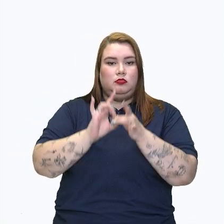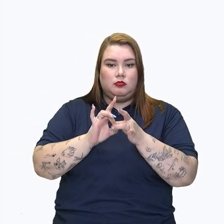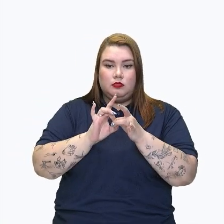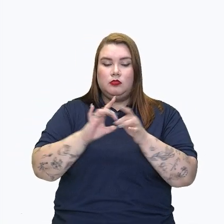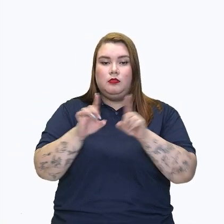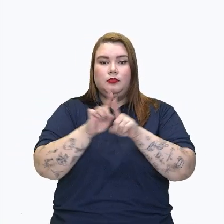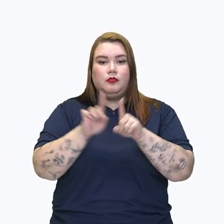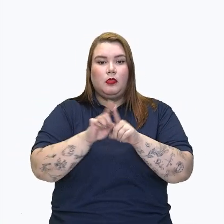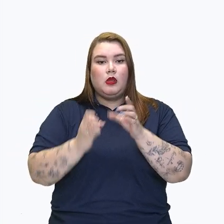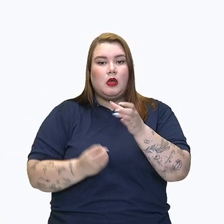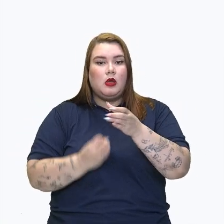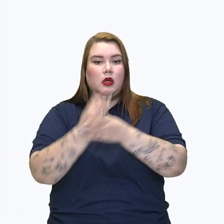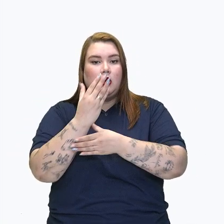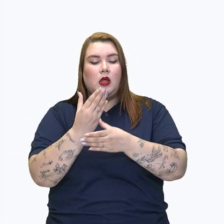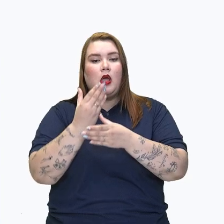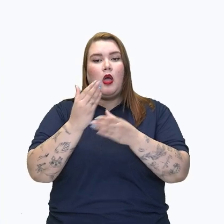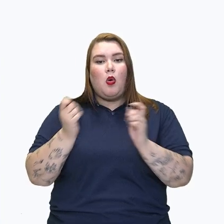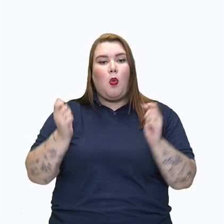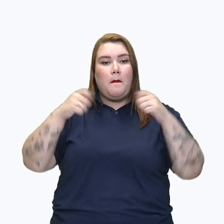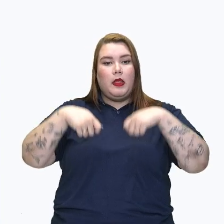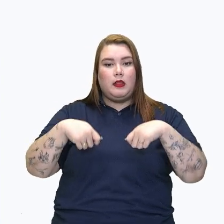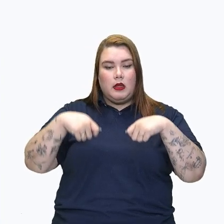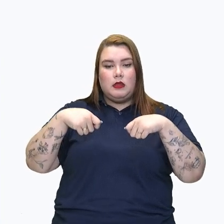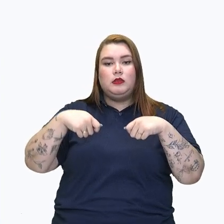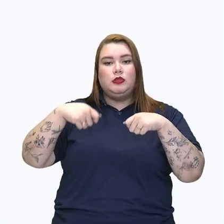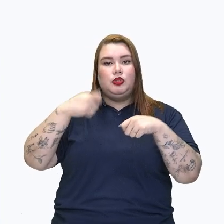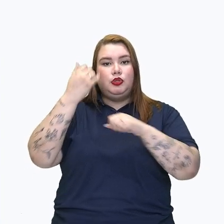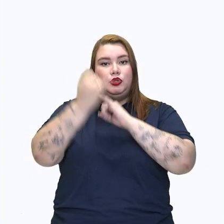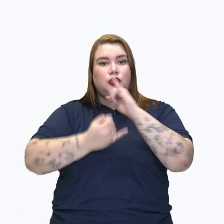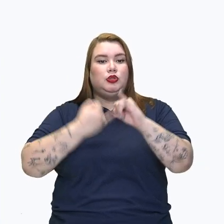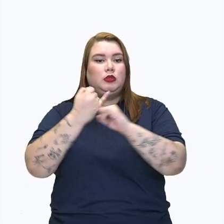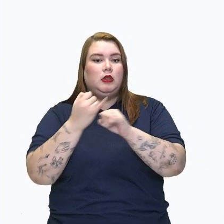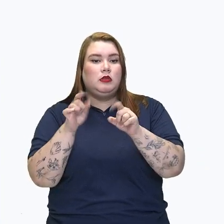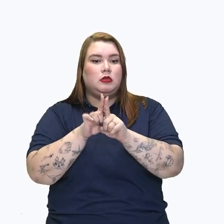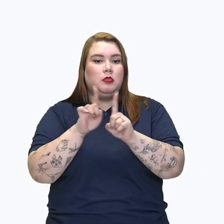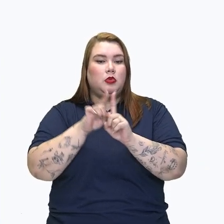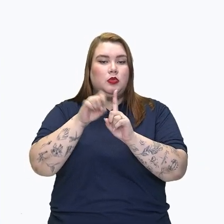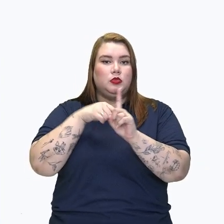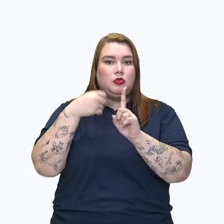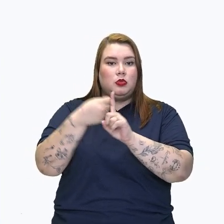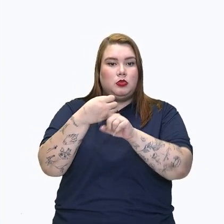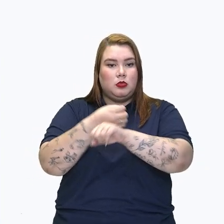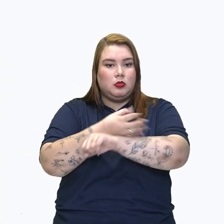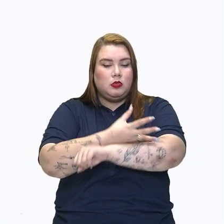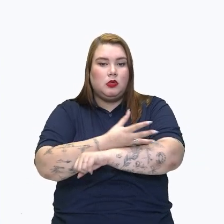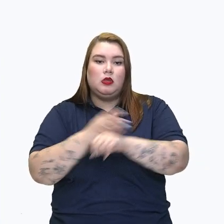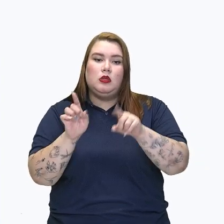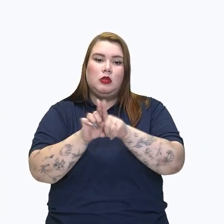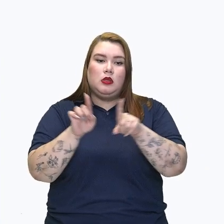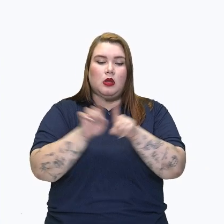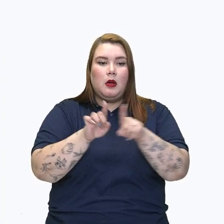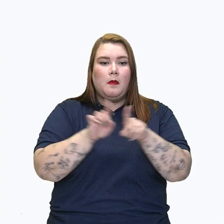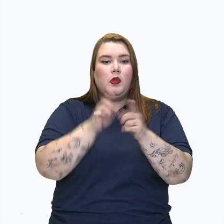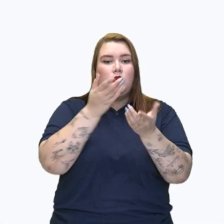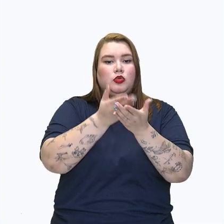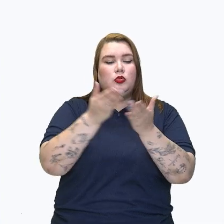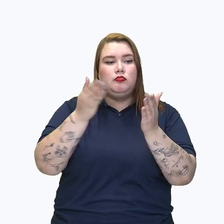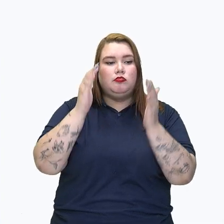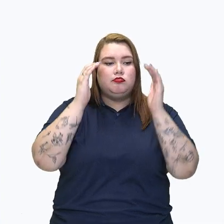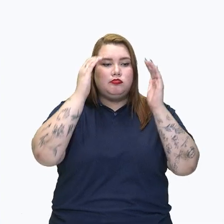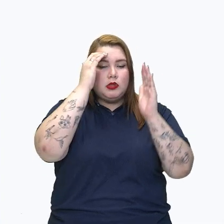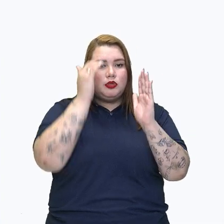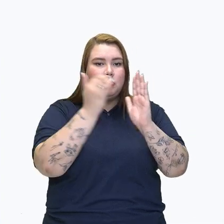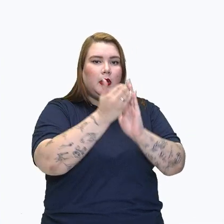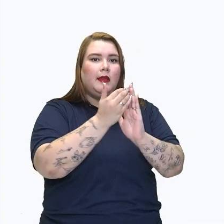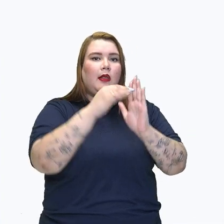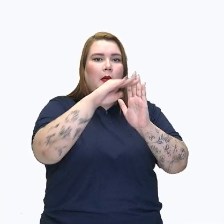desenvolver competências digitais e socioemocionais, né? E trabalhar as habilidades da BNCC Computação, né? Ou seja,